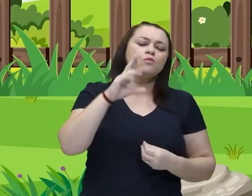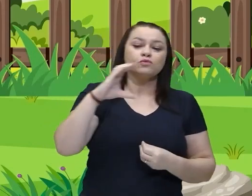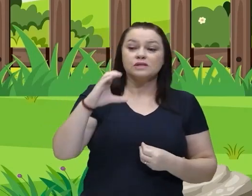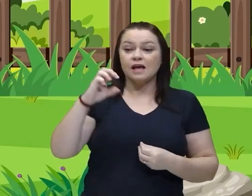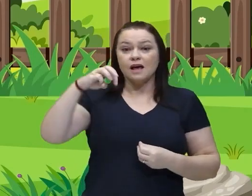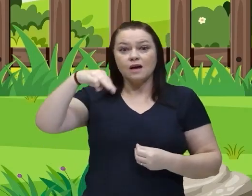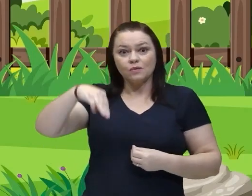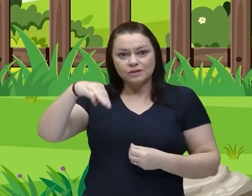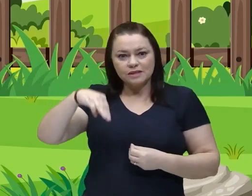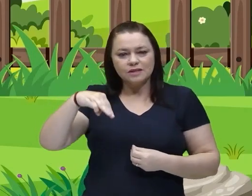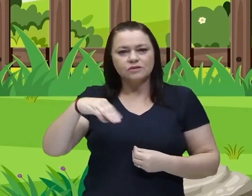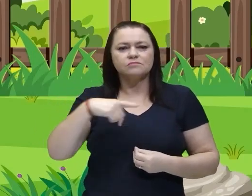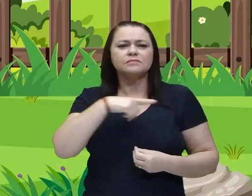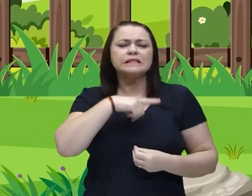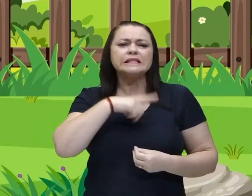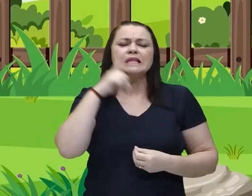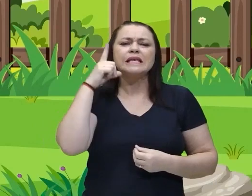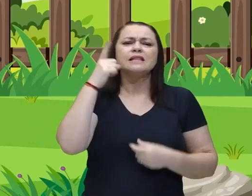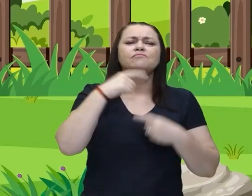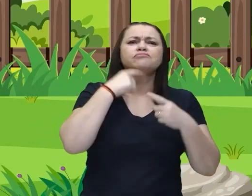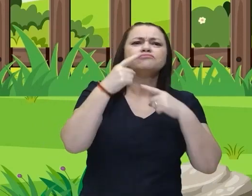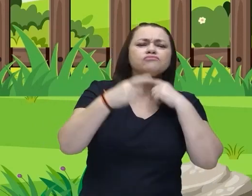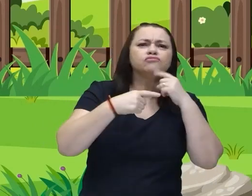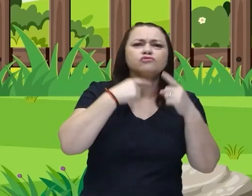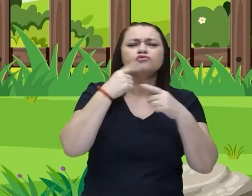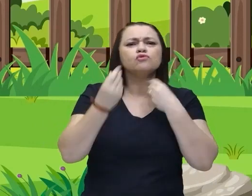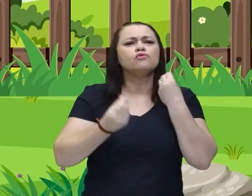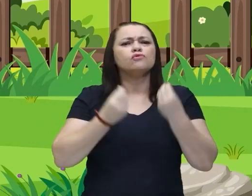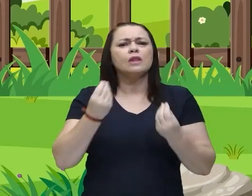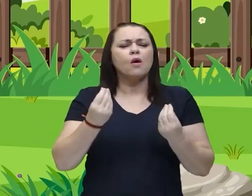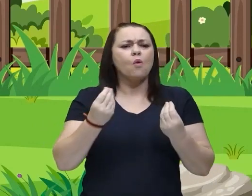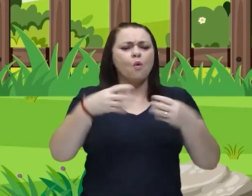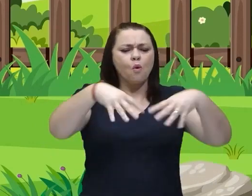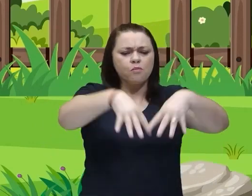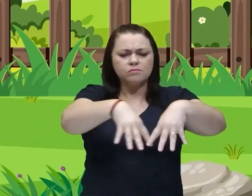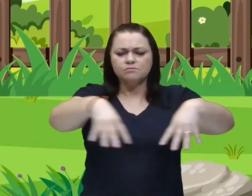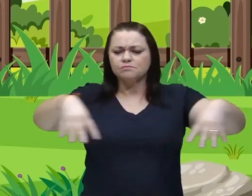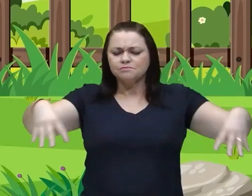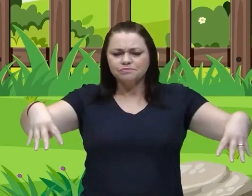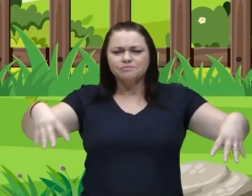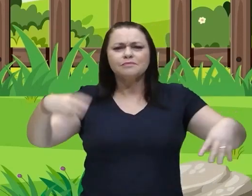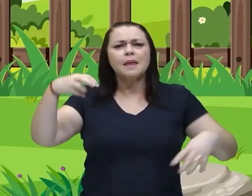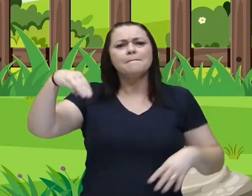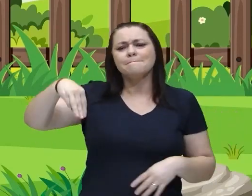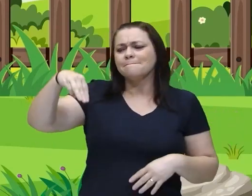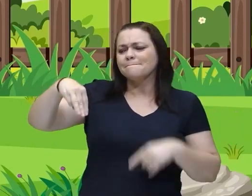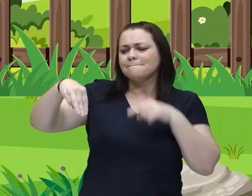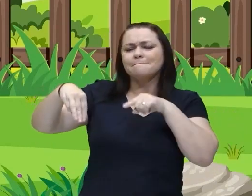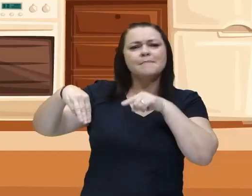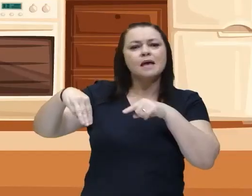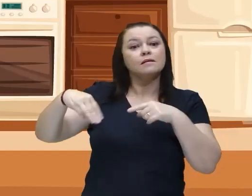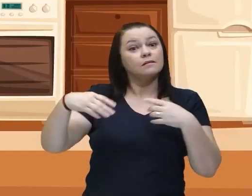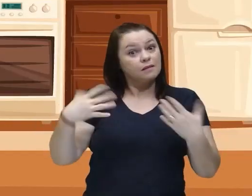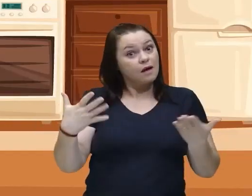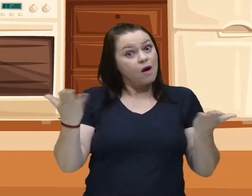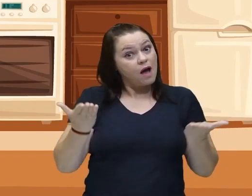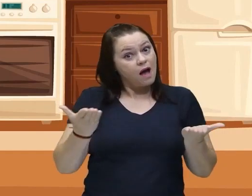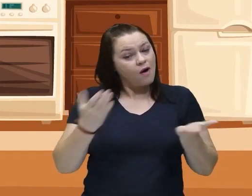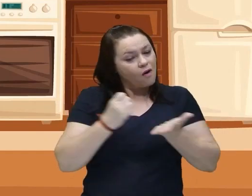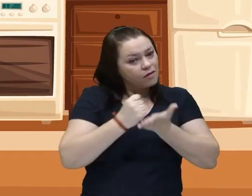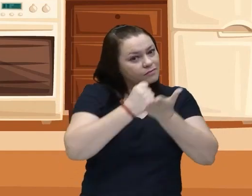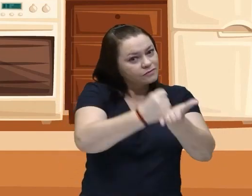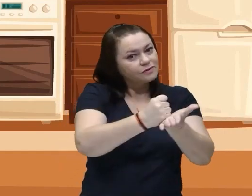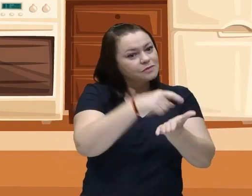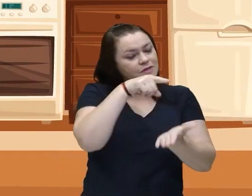ele ficou com dúvida em saber qual seria o valor dessa medida em metros. Então, vamos ajudar o Zeca a descobrir o valor